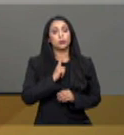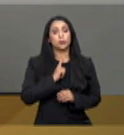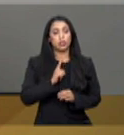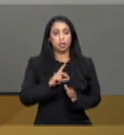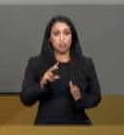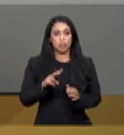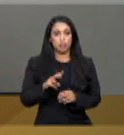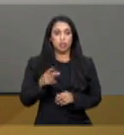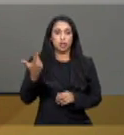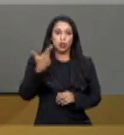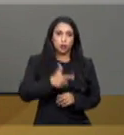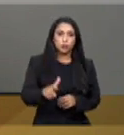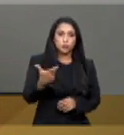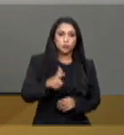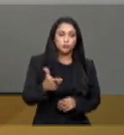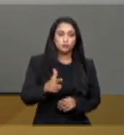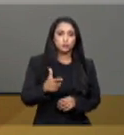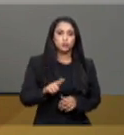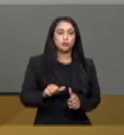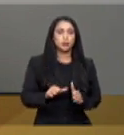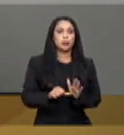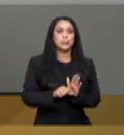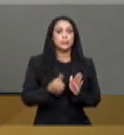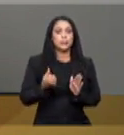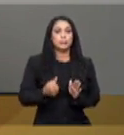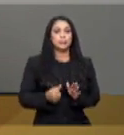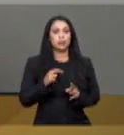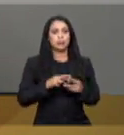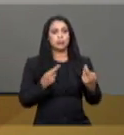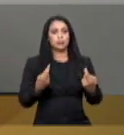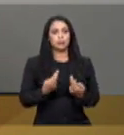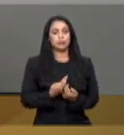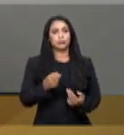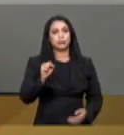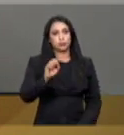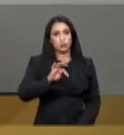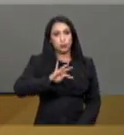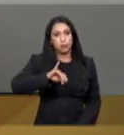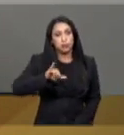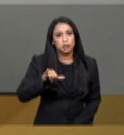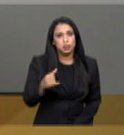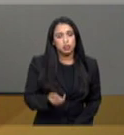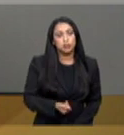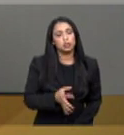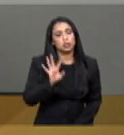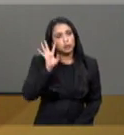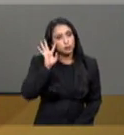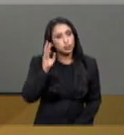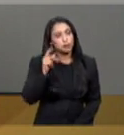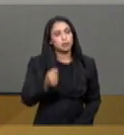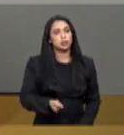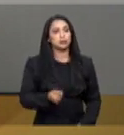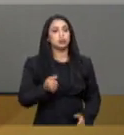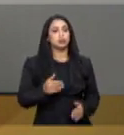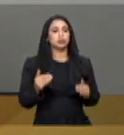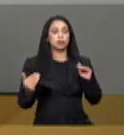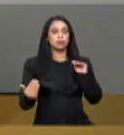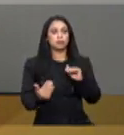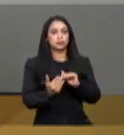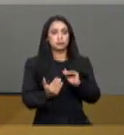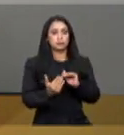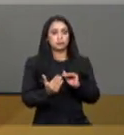recursos repetitivos, na primeira sessão do Superior Tribunal de Justiça, em que se assentou diretriz